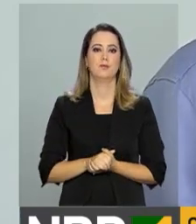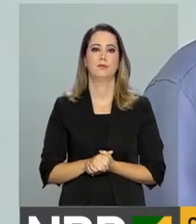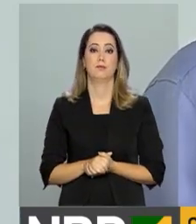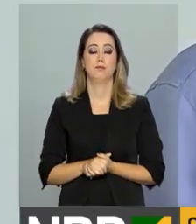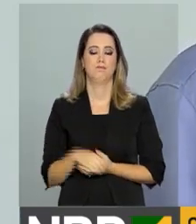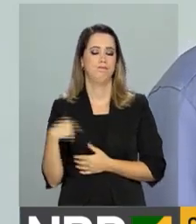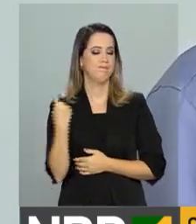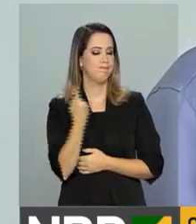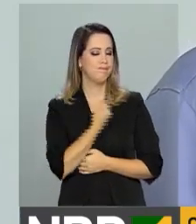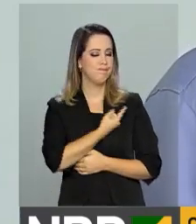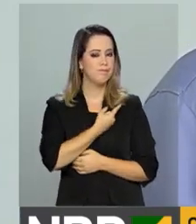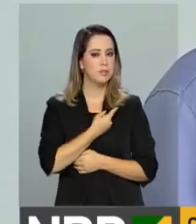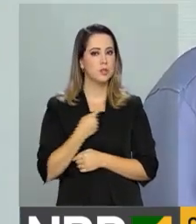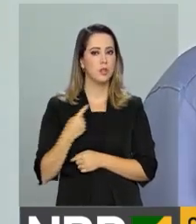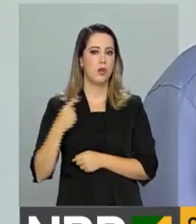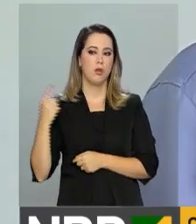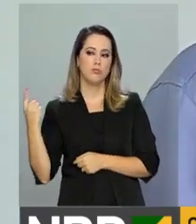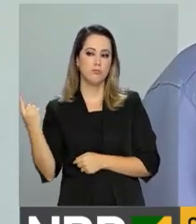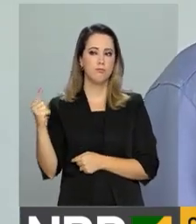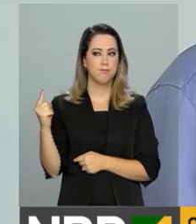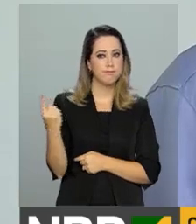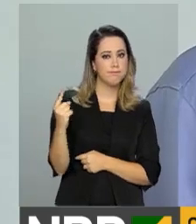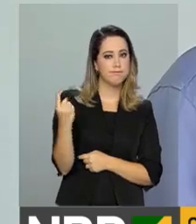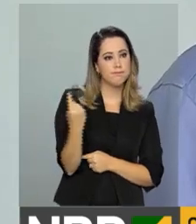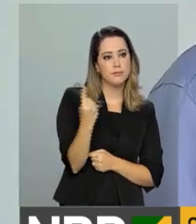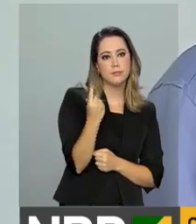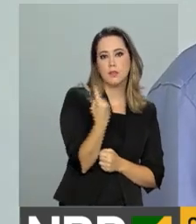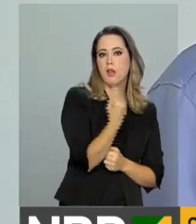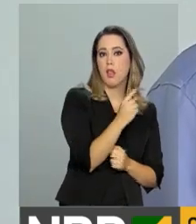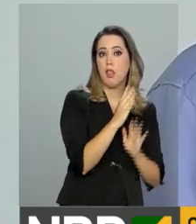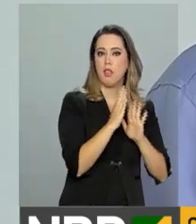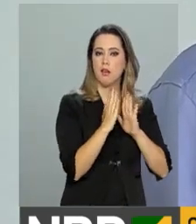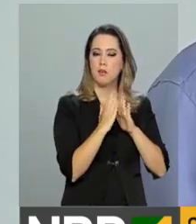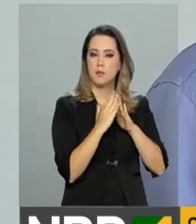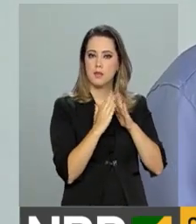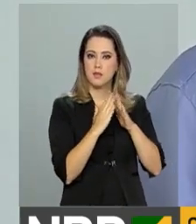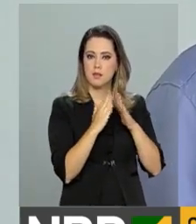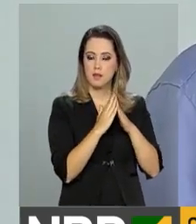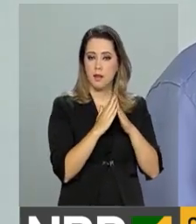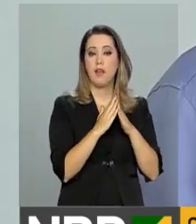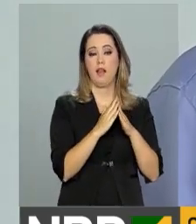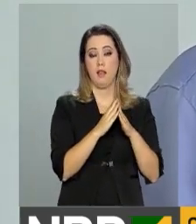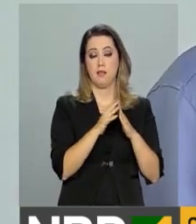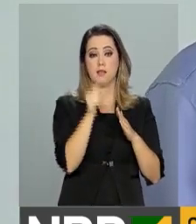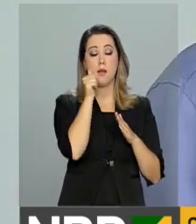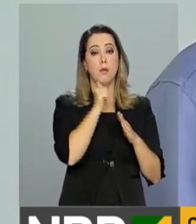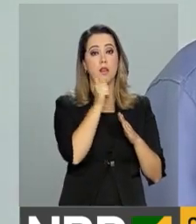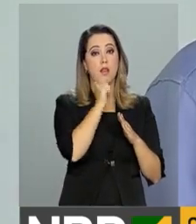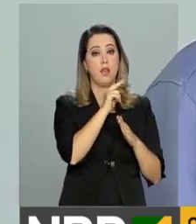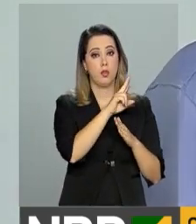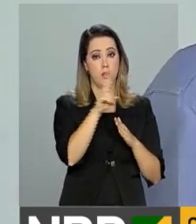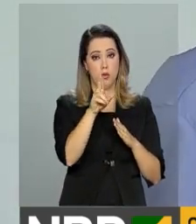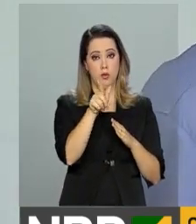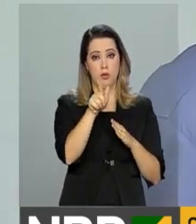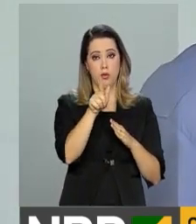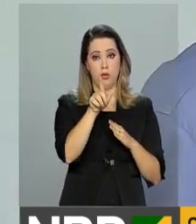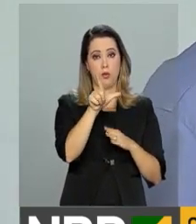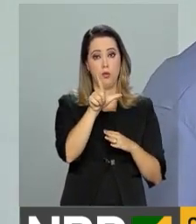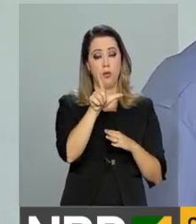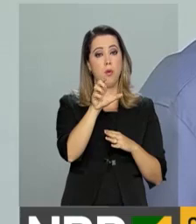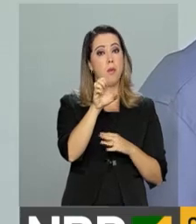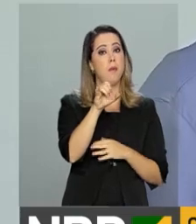Nós entramos na casa da Gleice, que